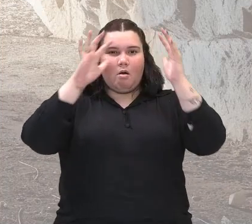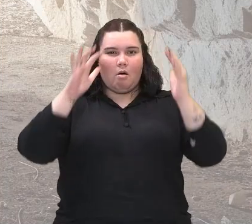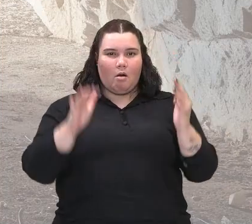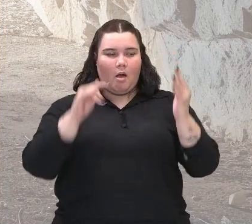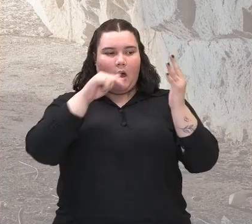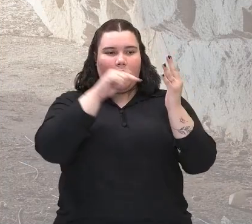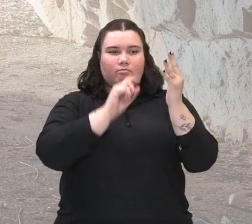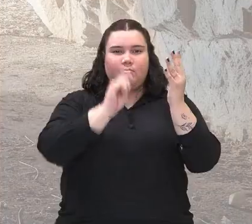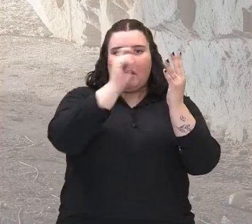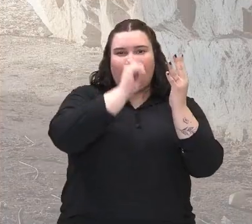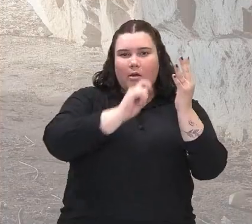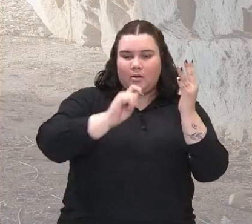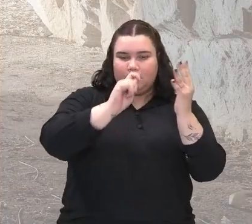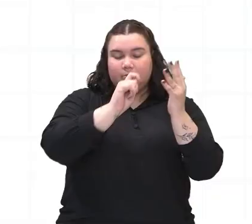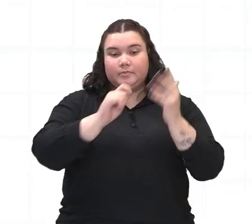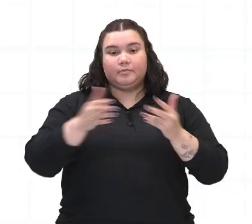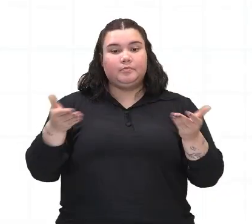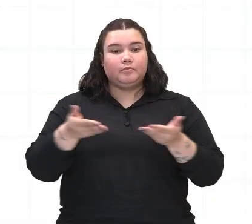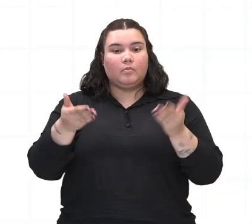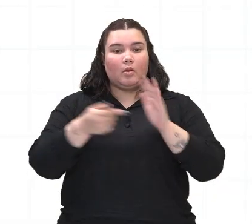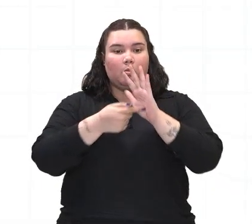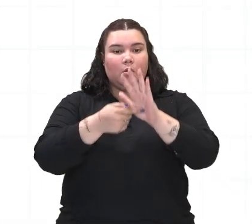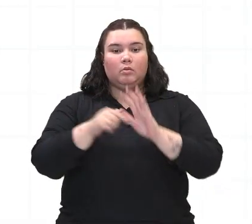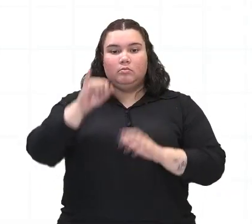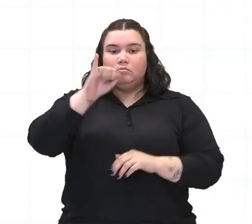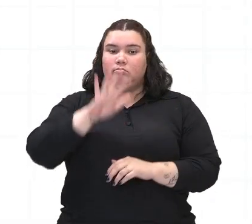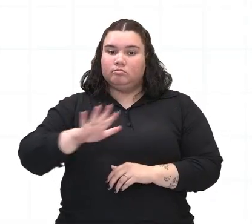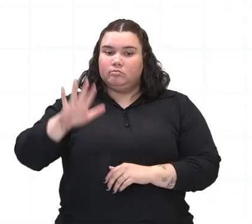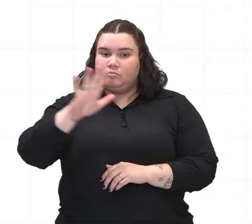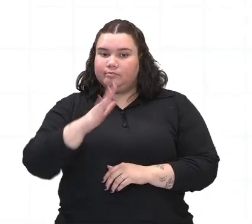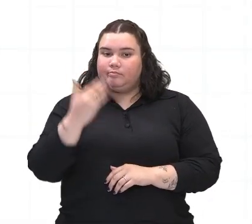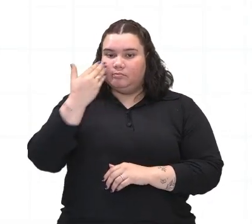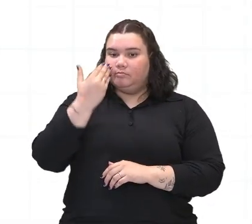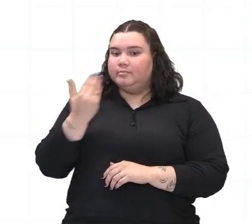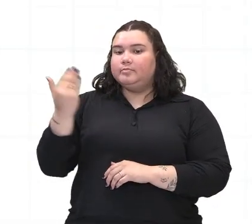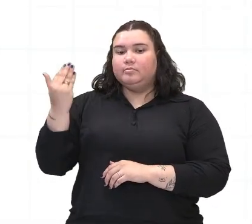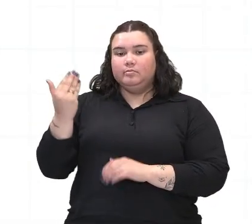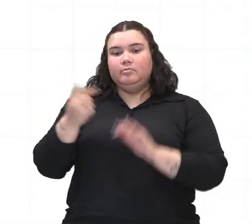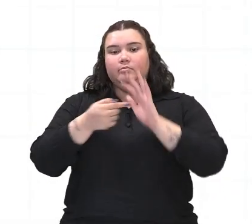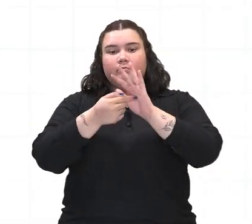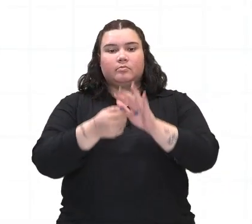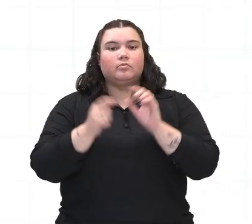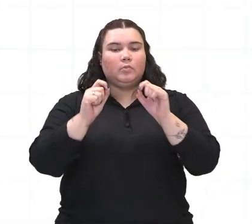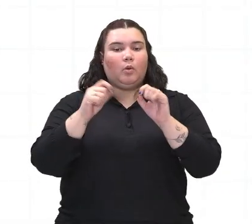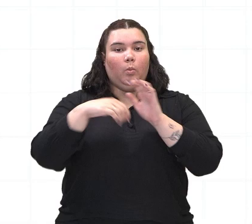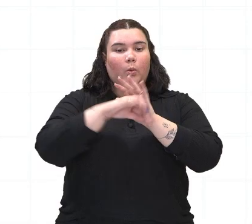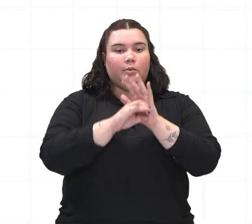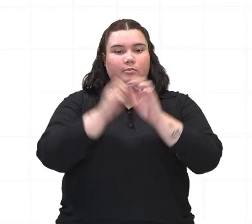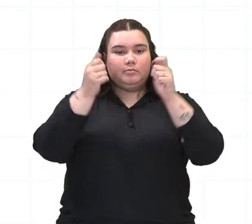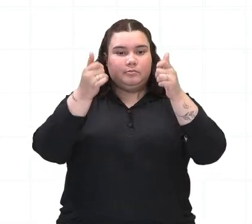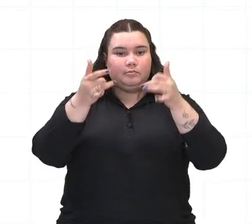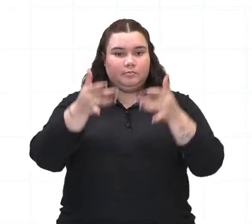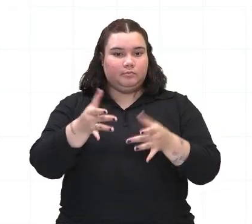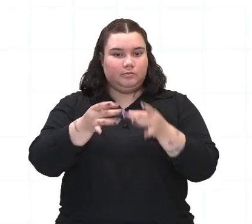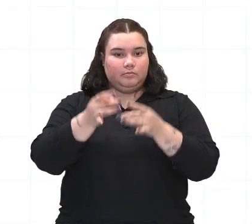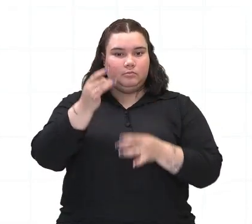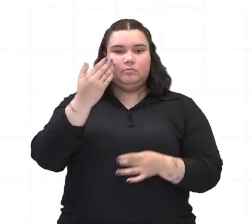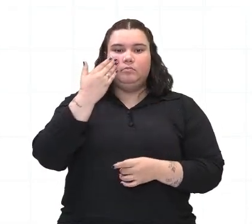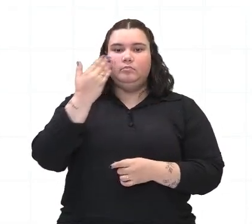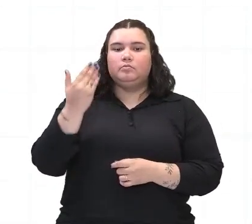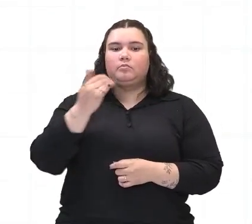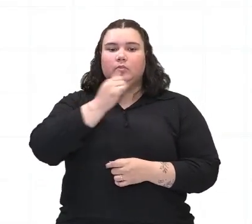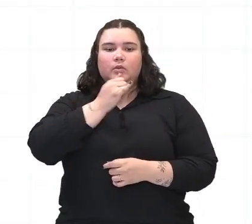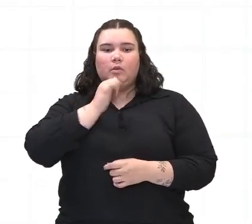Então vamos ver agora algumas imagens que vão aprofundar aí o nosso conceito olha só a gente tem uma imagem como se fosse de uma